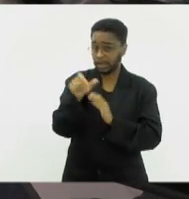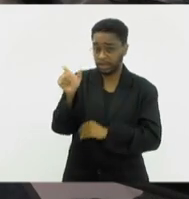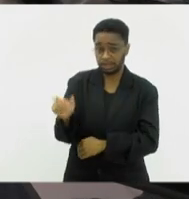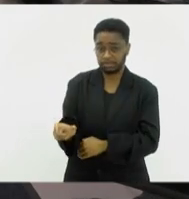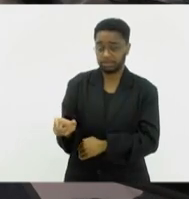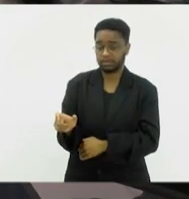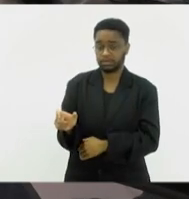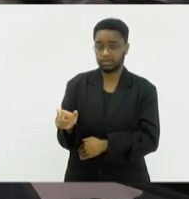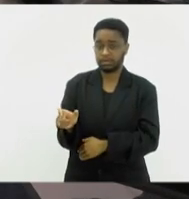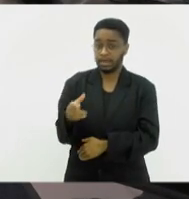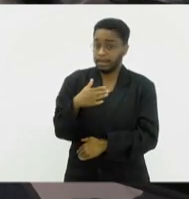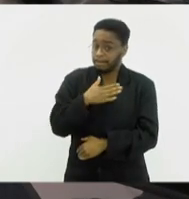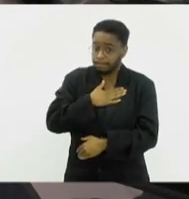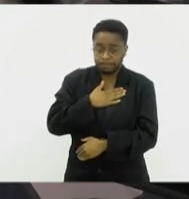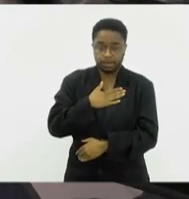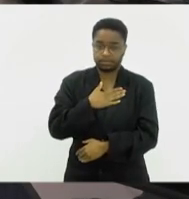cometeu,